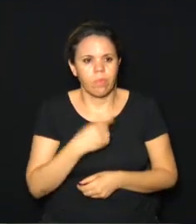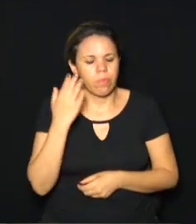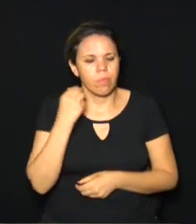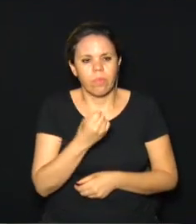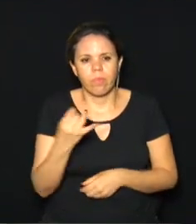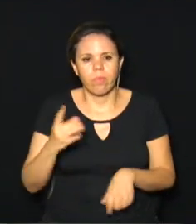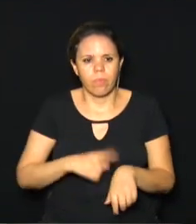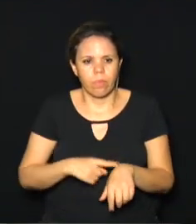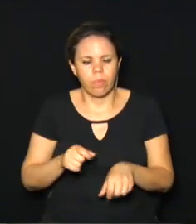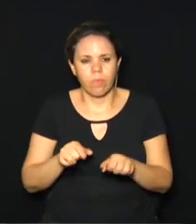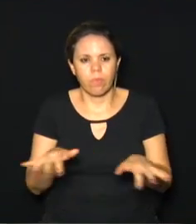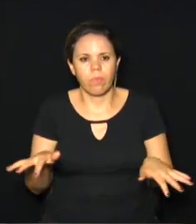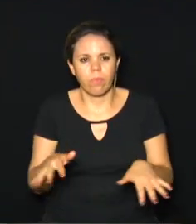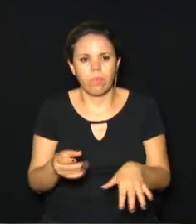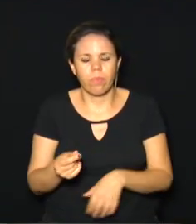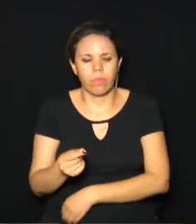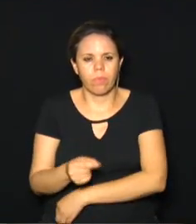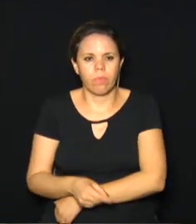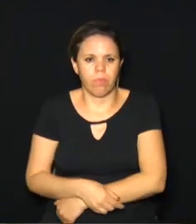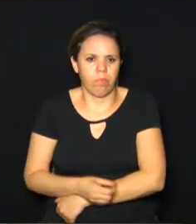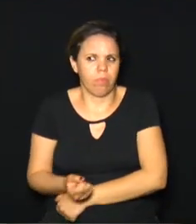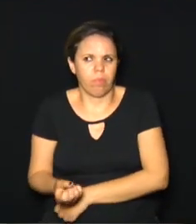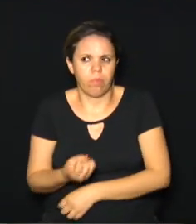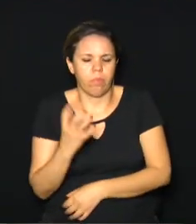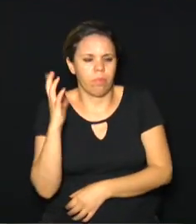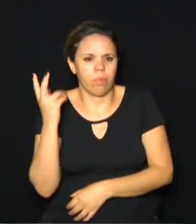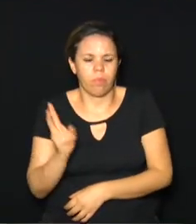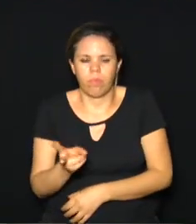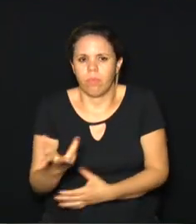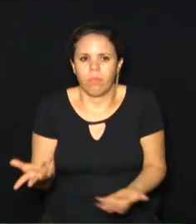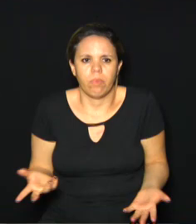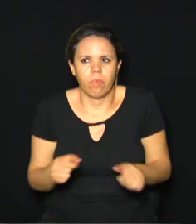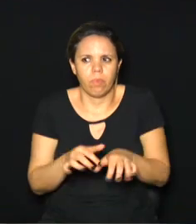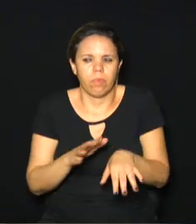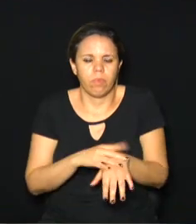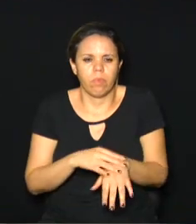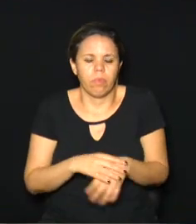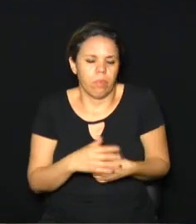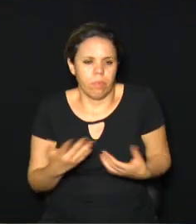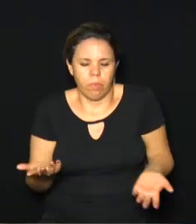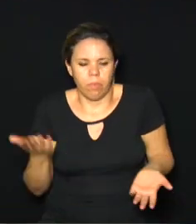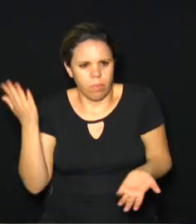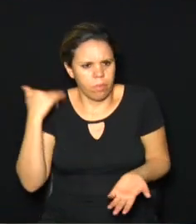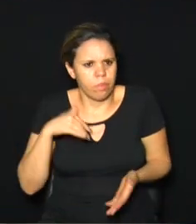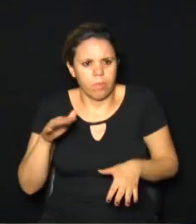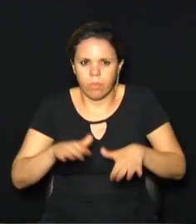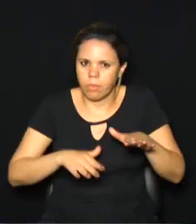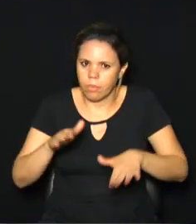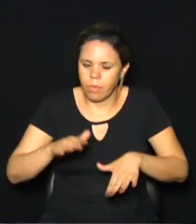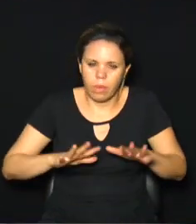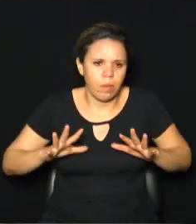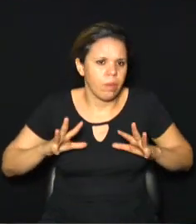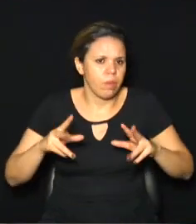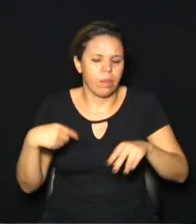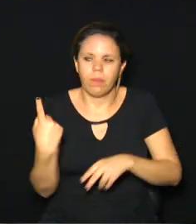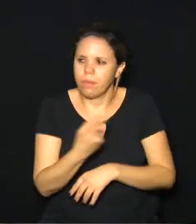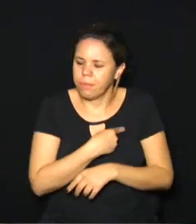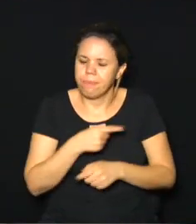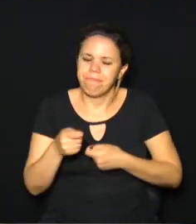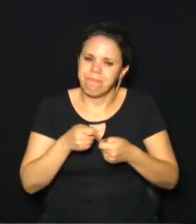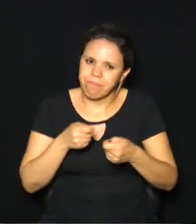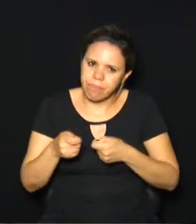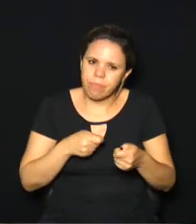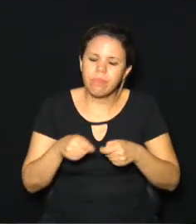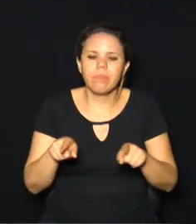essa pandemia vai durar, né? É claro que, obviamente, aí a gente sabe que depende de todos nós, né, do